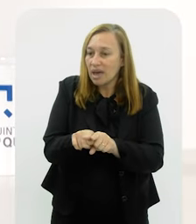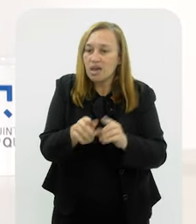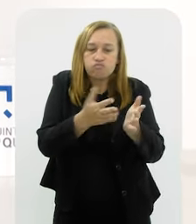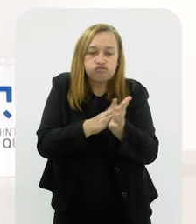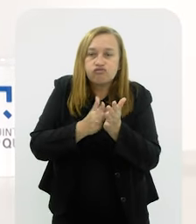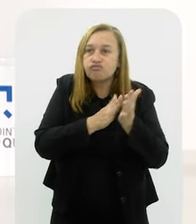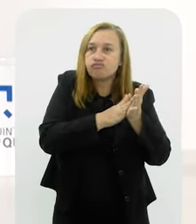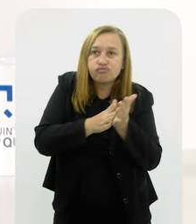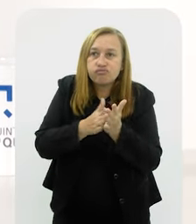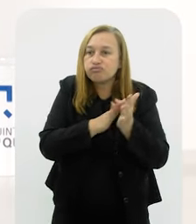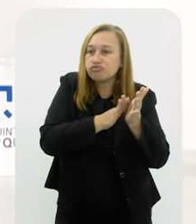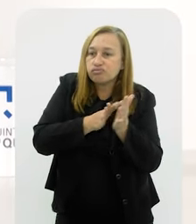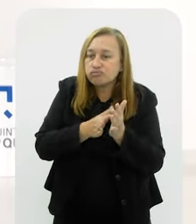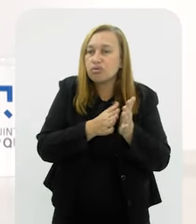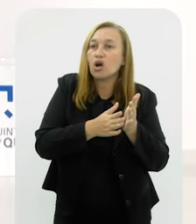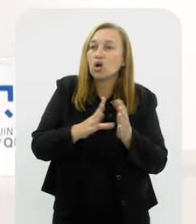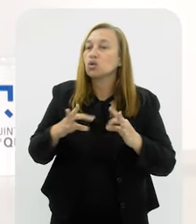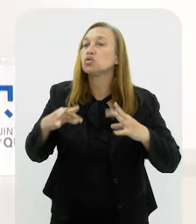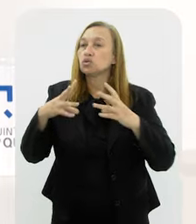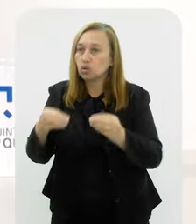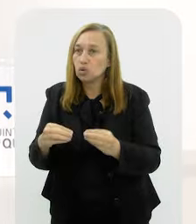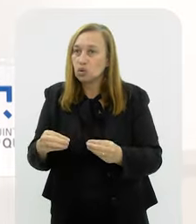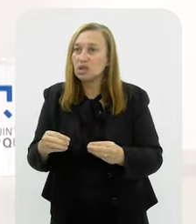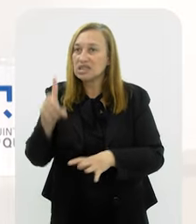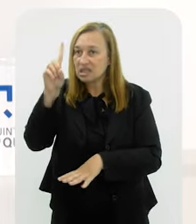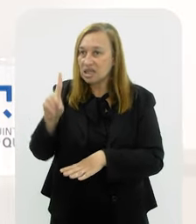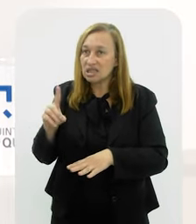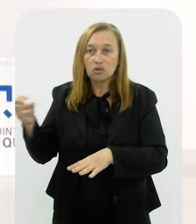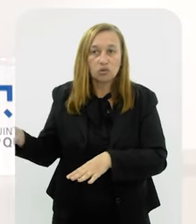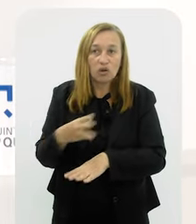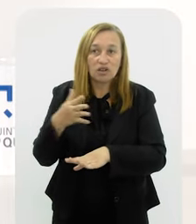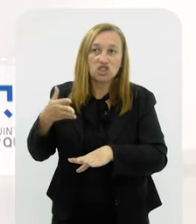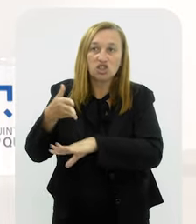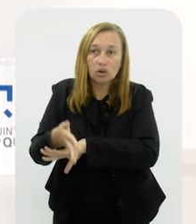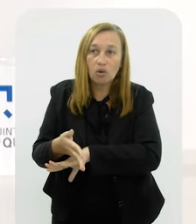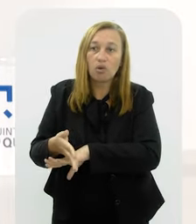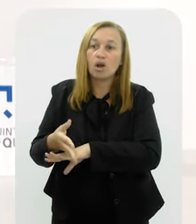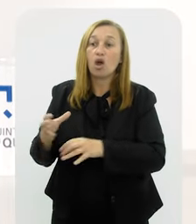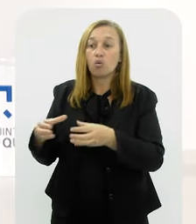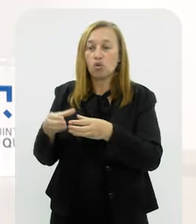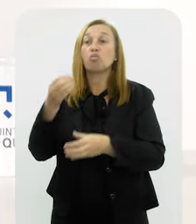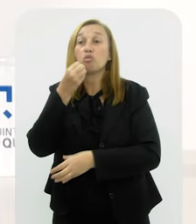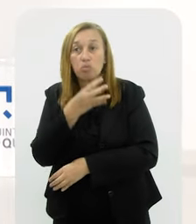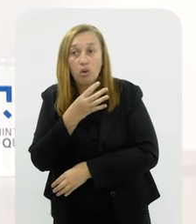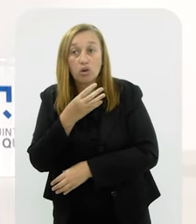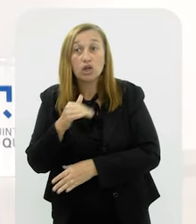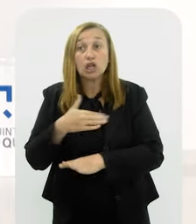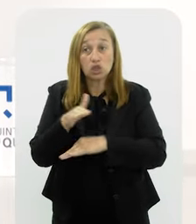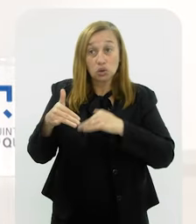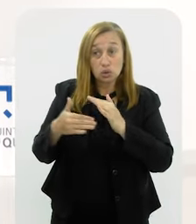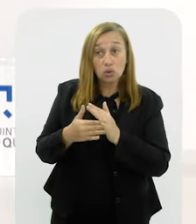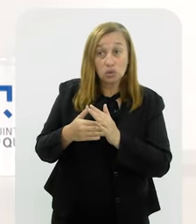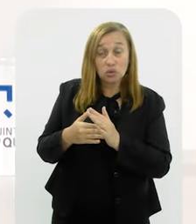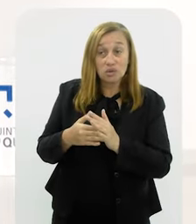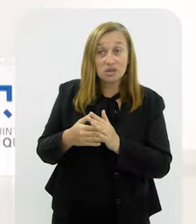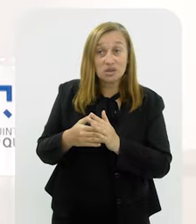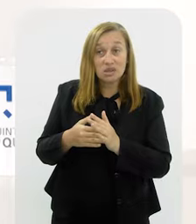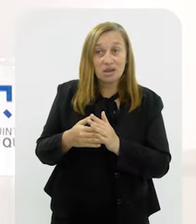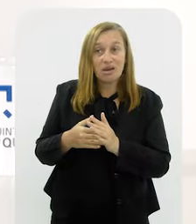sambista, né? Todos ali são sambistas. Essa direção ali que chegou agora tem um time bom. E todos